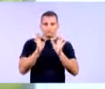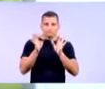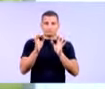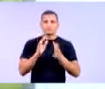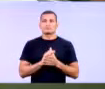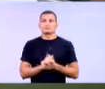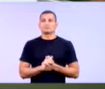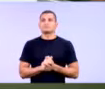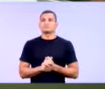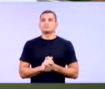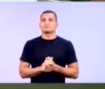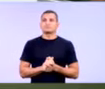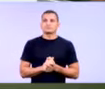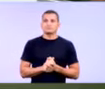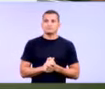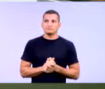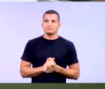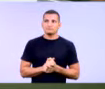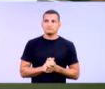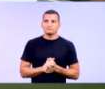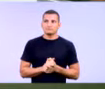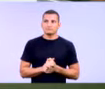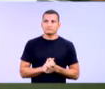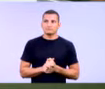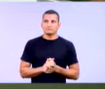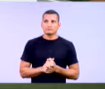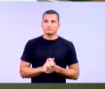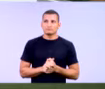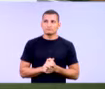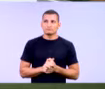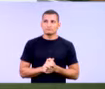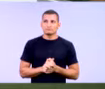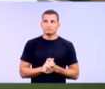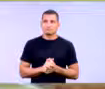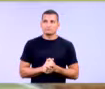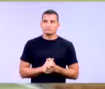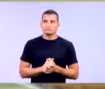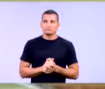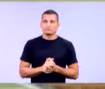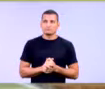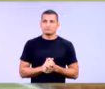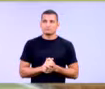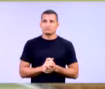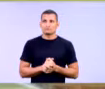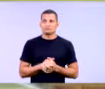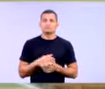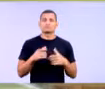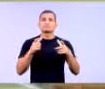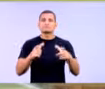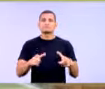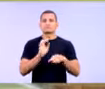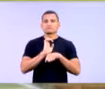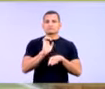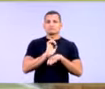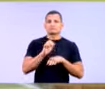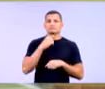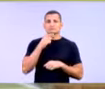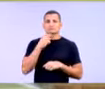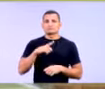Mais alguma dúvida, professora? É só em relação aos possíveis locais, né, que eles podem estagiar. Então,